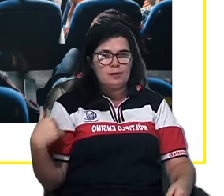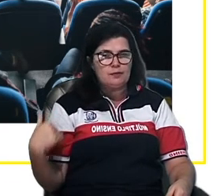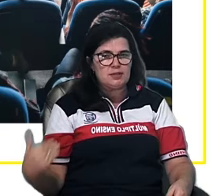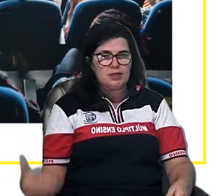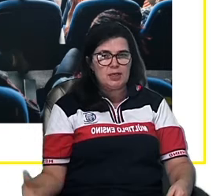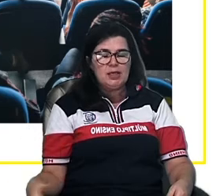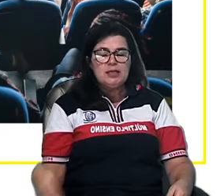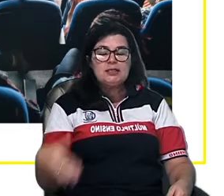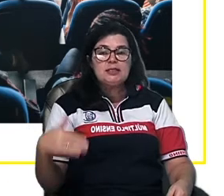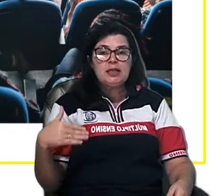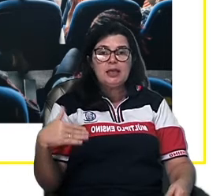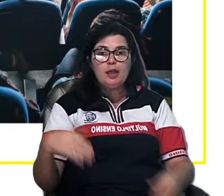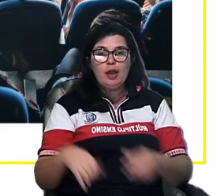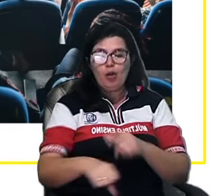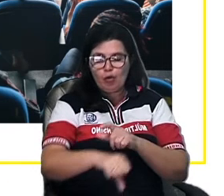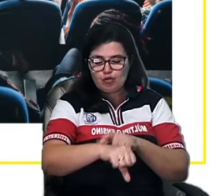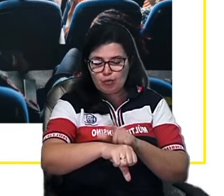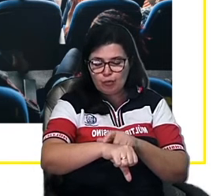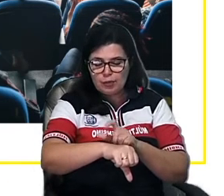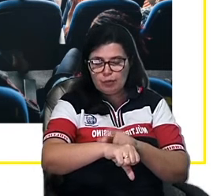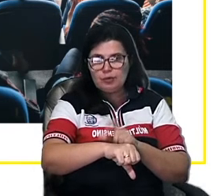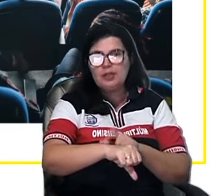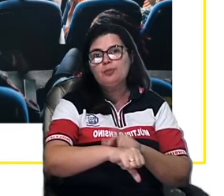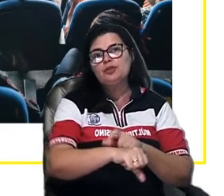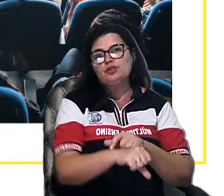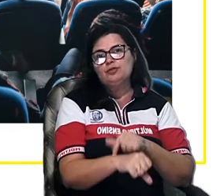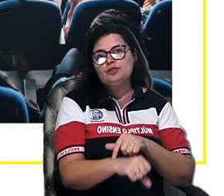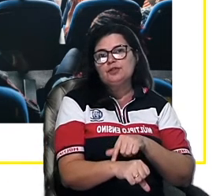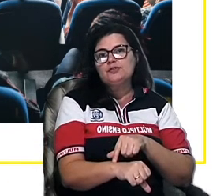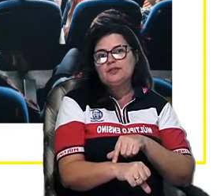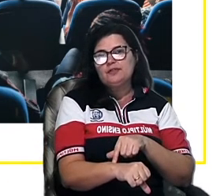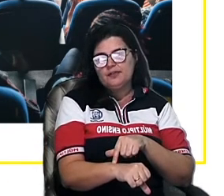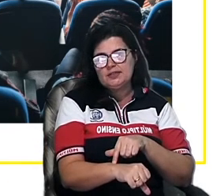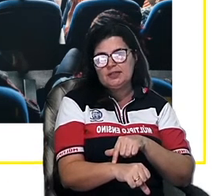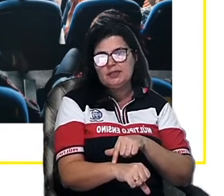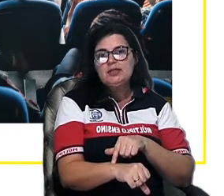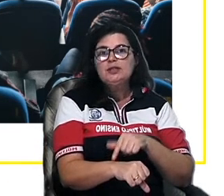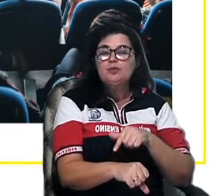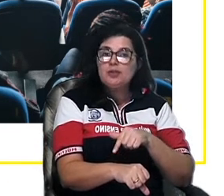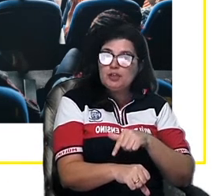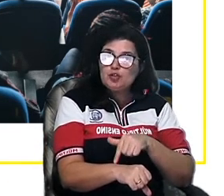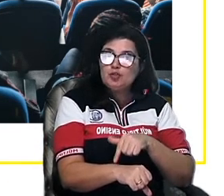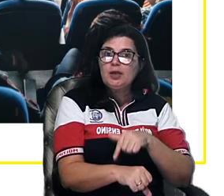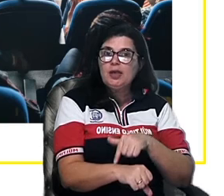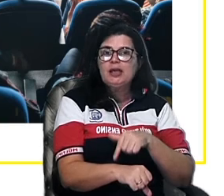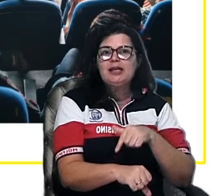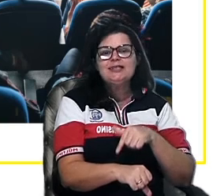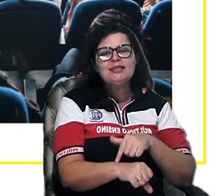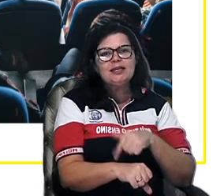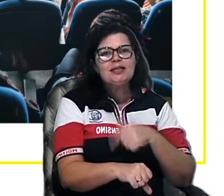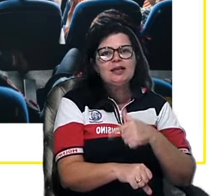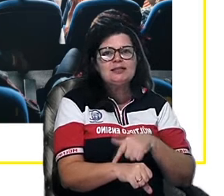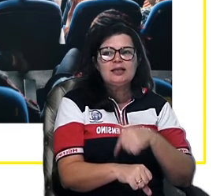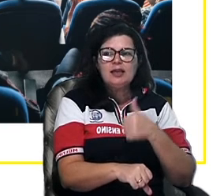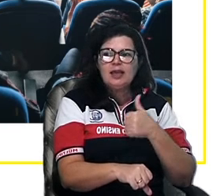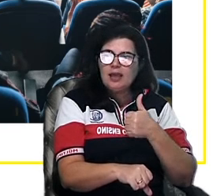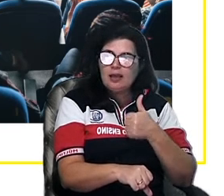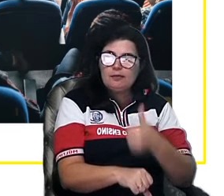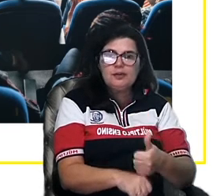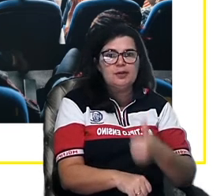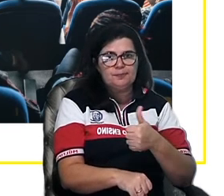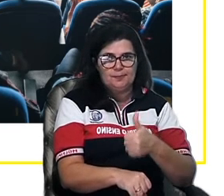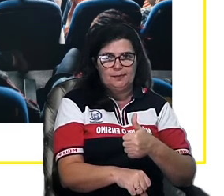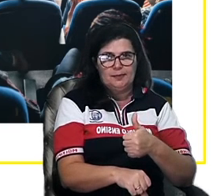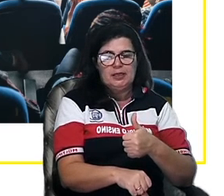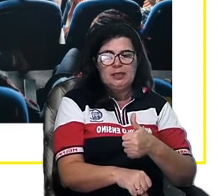comer a hora que você quer, sem ter aquele relógio contando o tempo das coisas que você vai fazer. Isso é lazer, e lazer